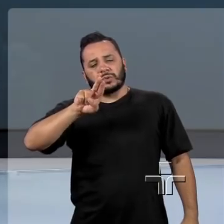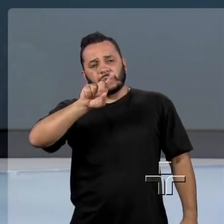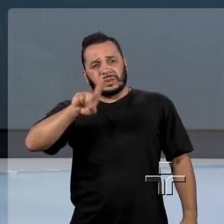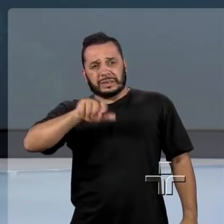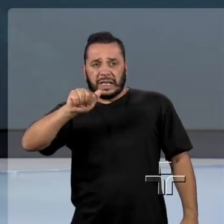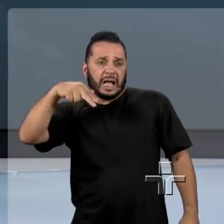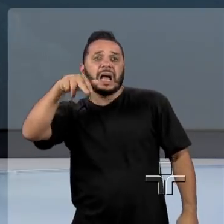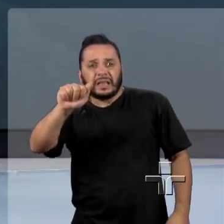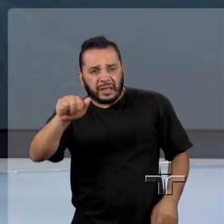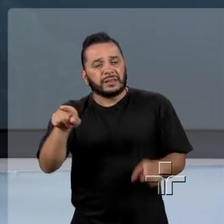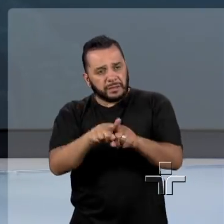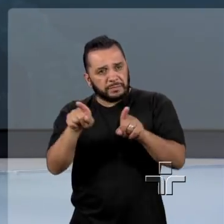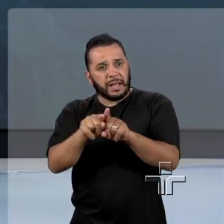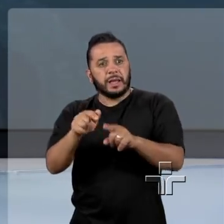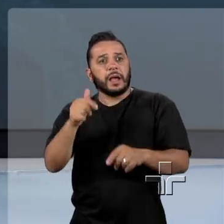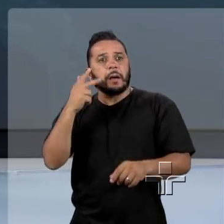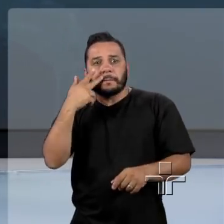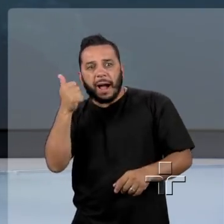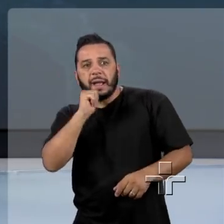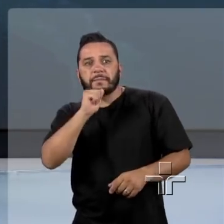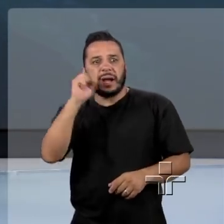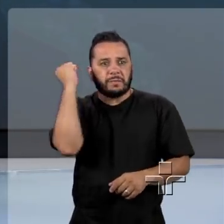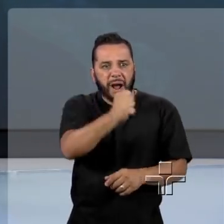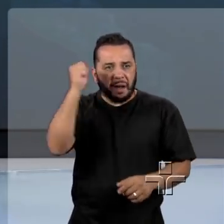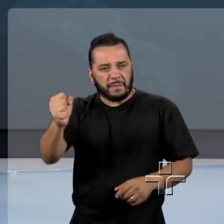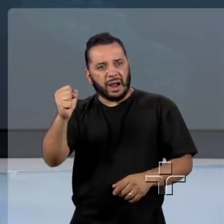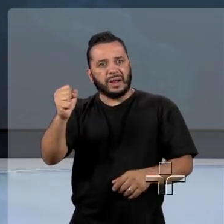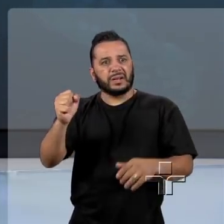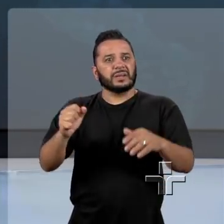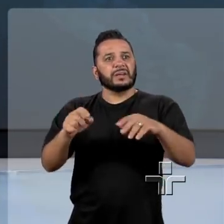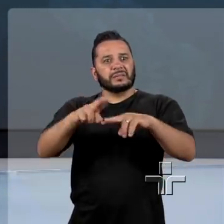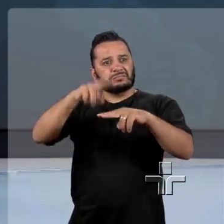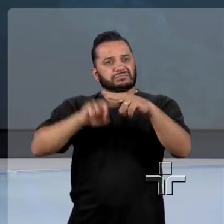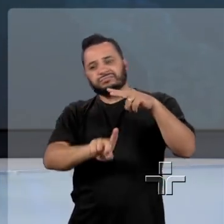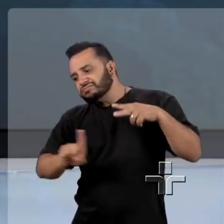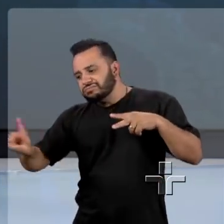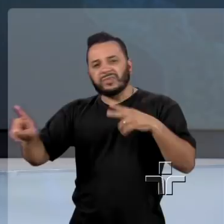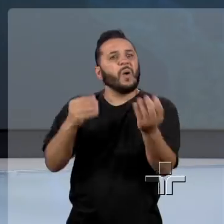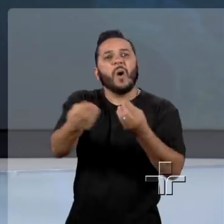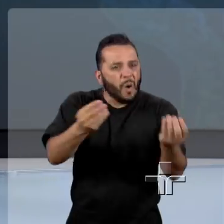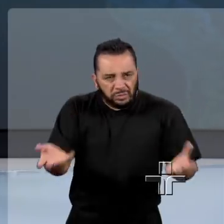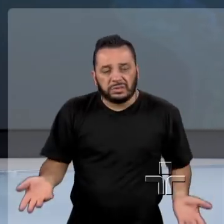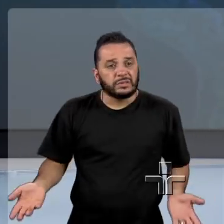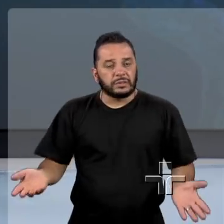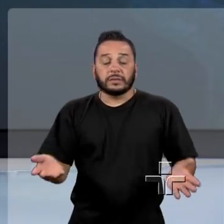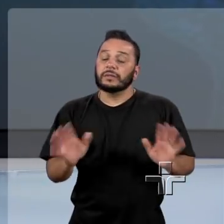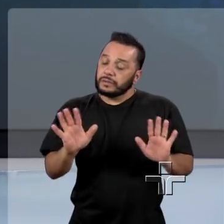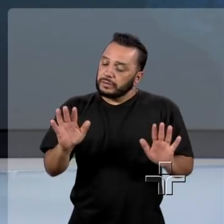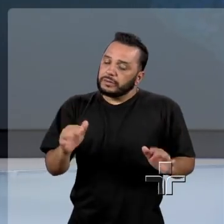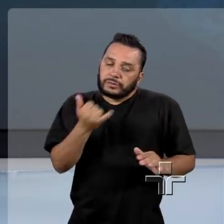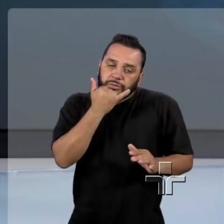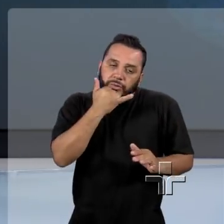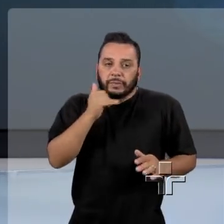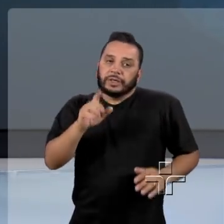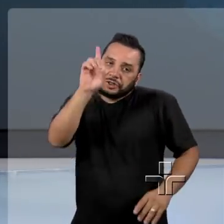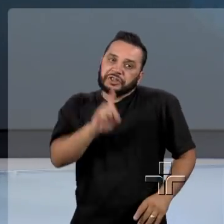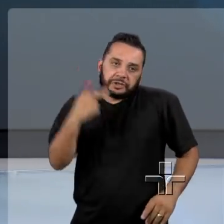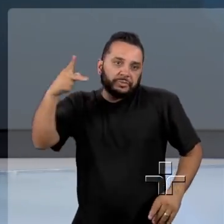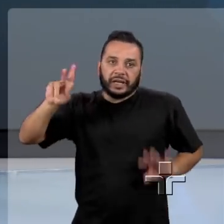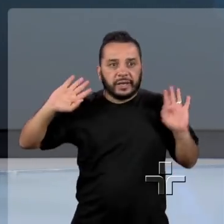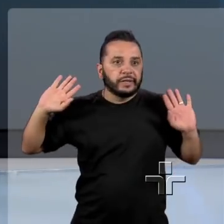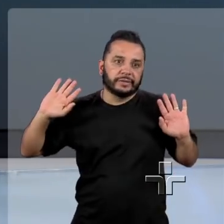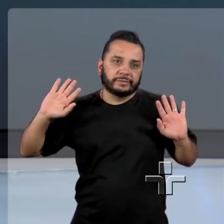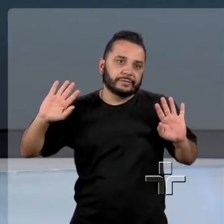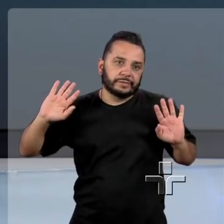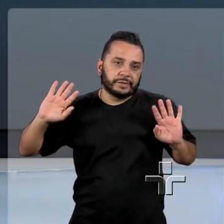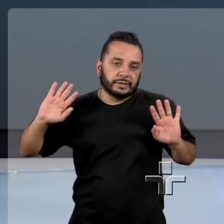lei. Está cumprindo a pena e ele tem direito. E aí a gente tem que pensar o seguinte, ninguém numa